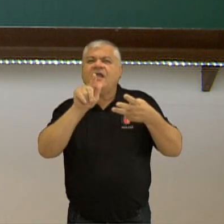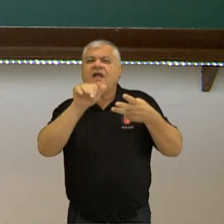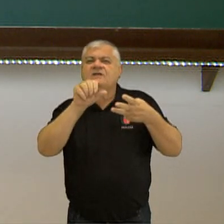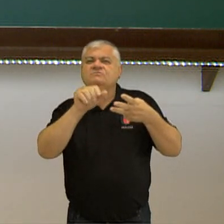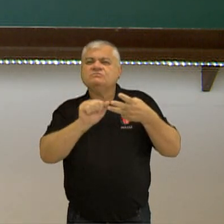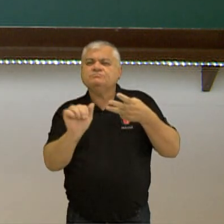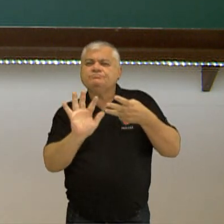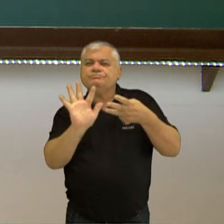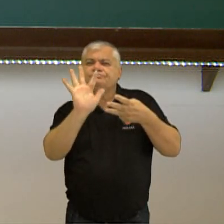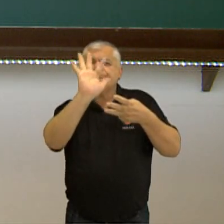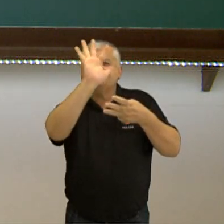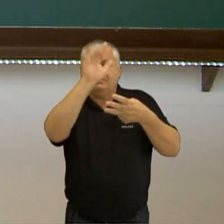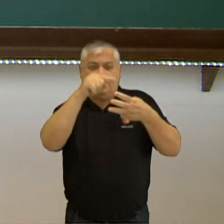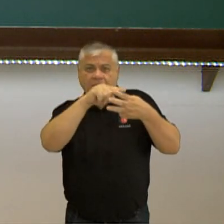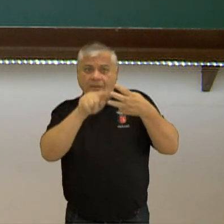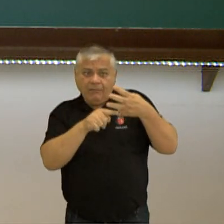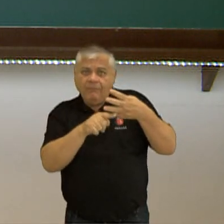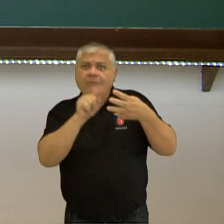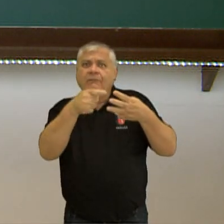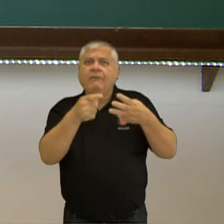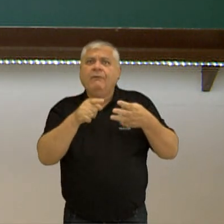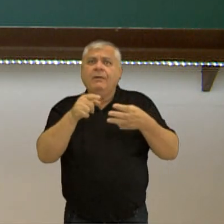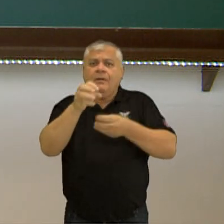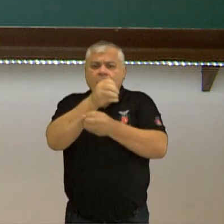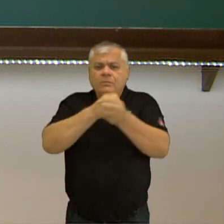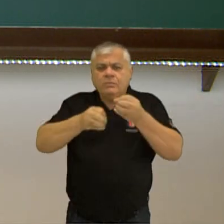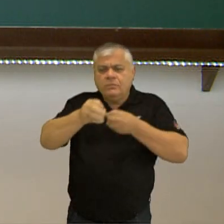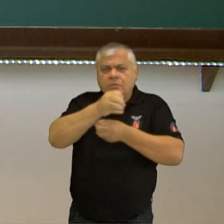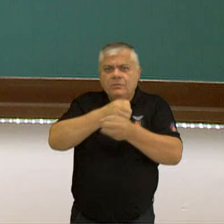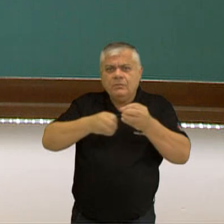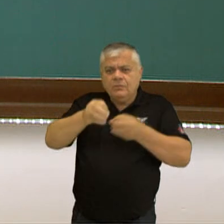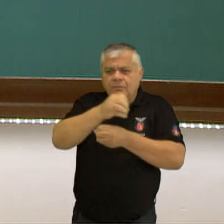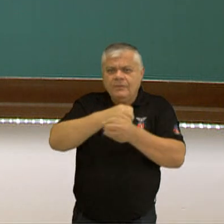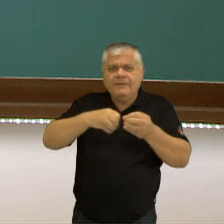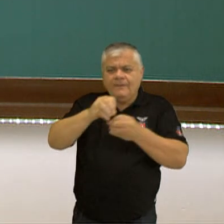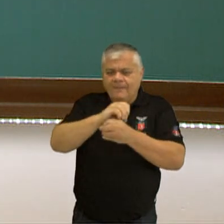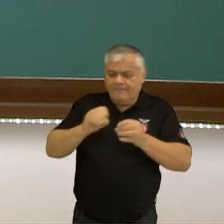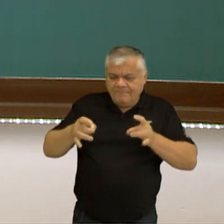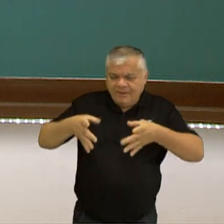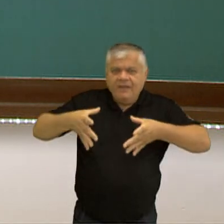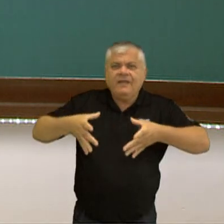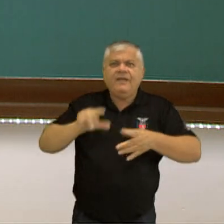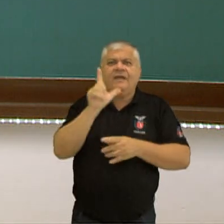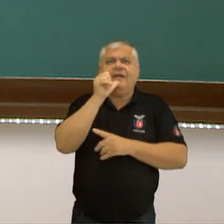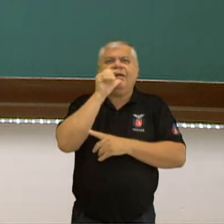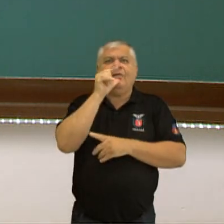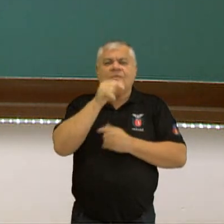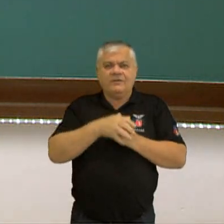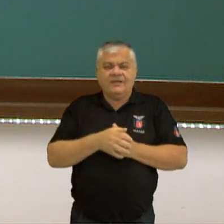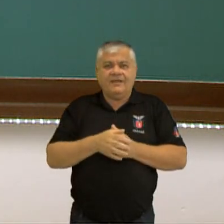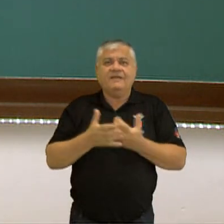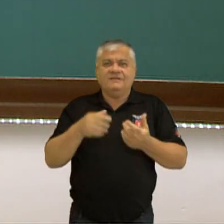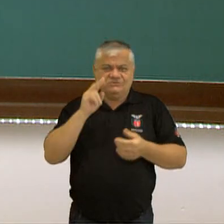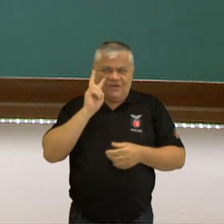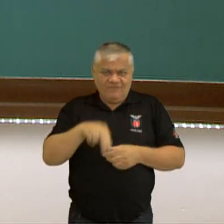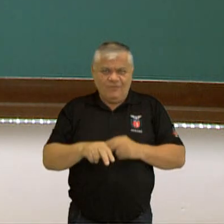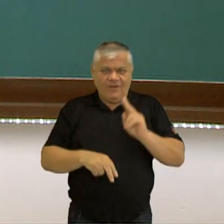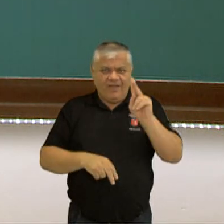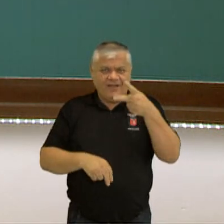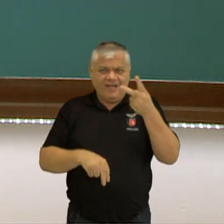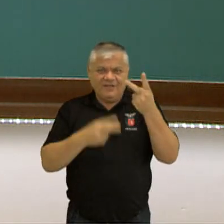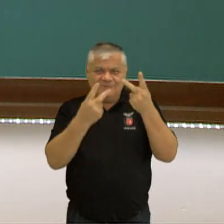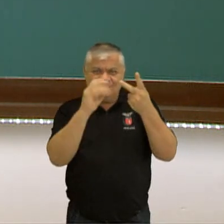moléculas, né? E essas moléculas são formadas por átomos. Quem nunca ouviu falar no